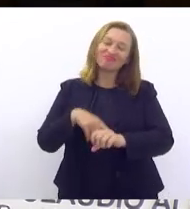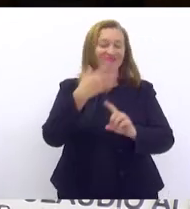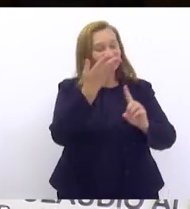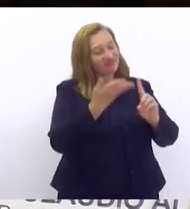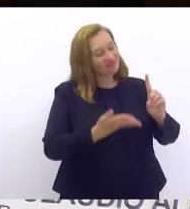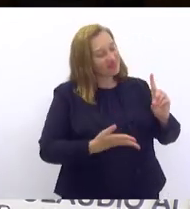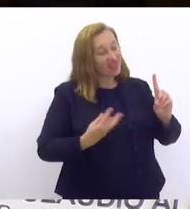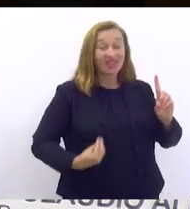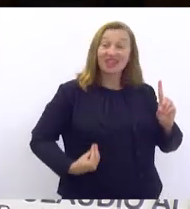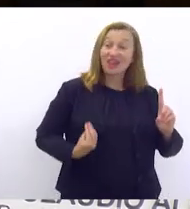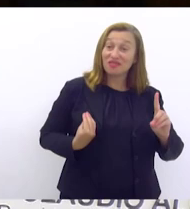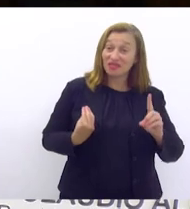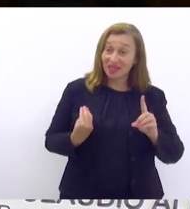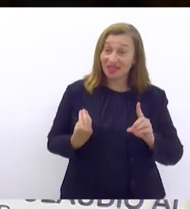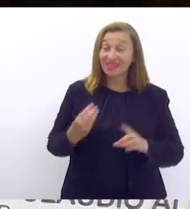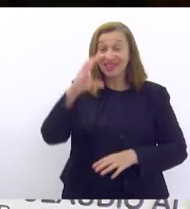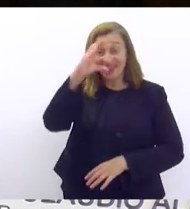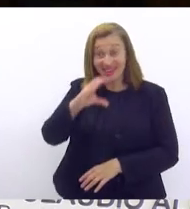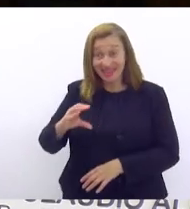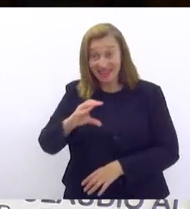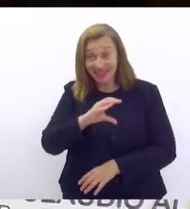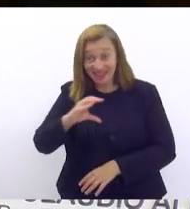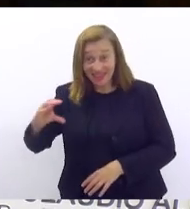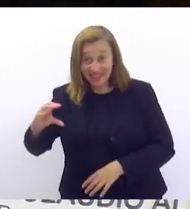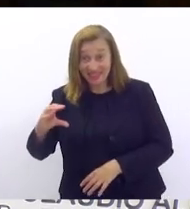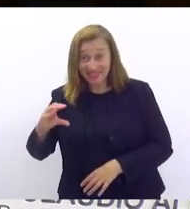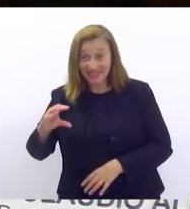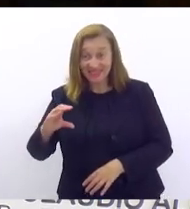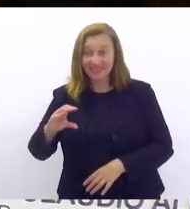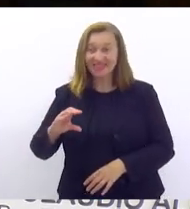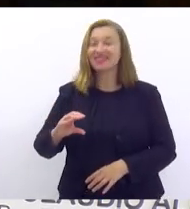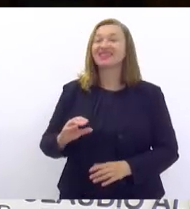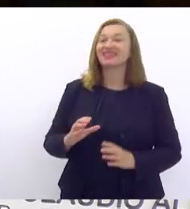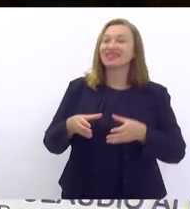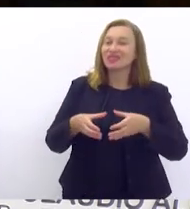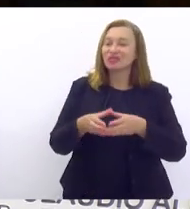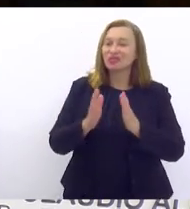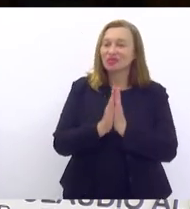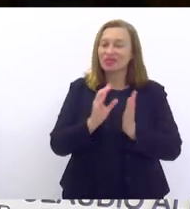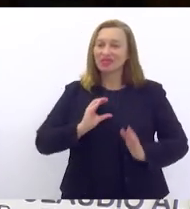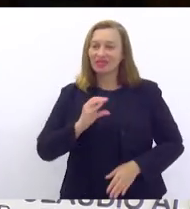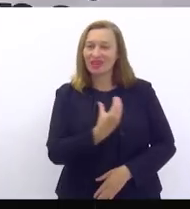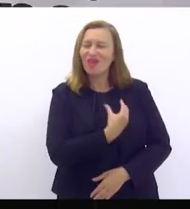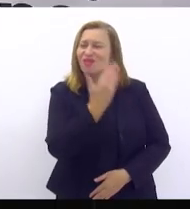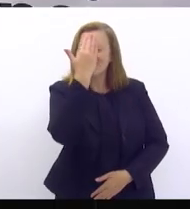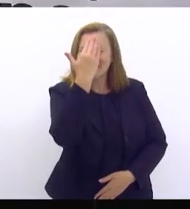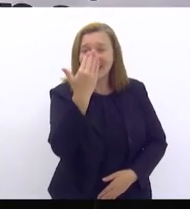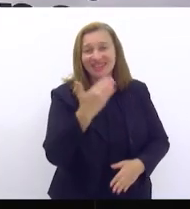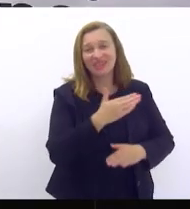na vida da renovação carismática aqui no Rio de Janeiro. Muito obrigado a todos.